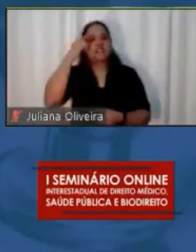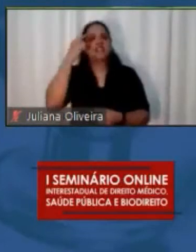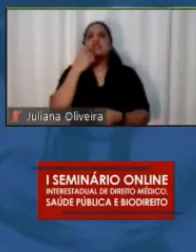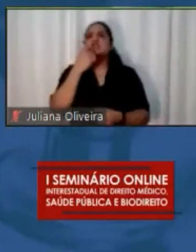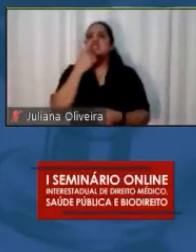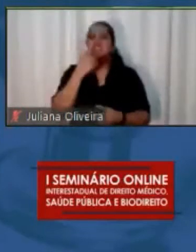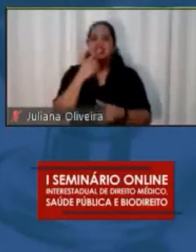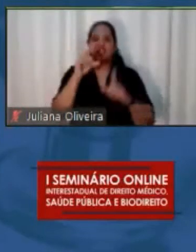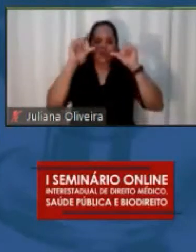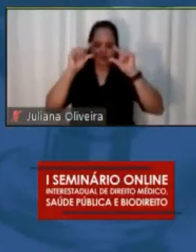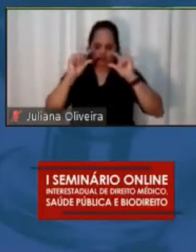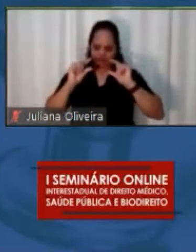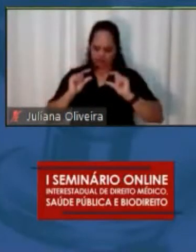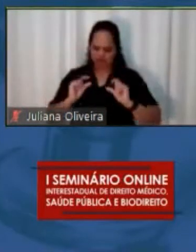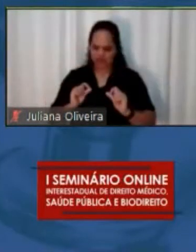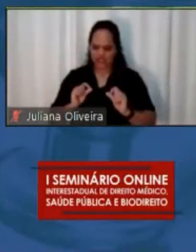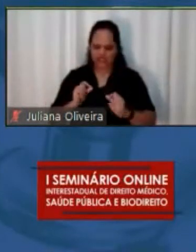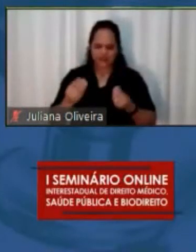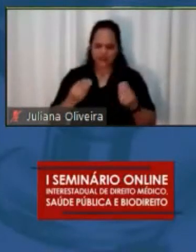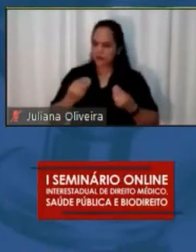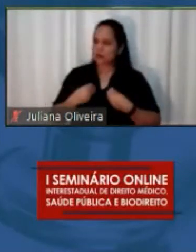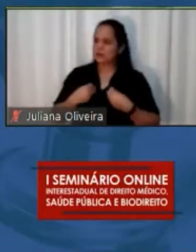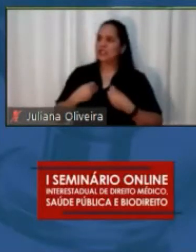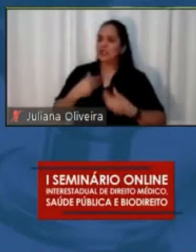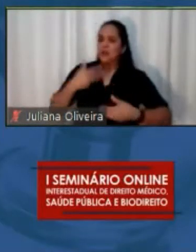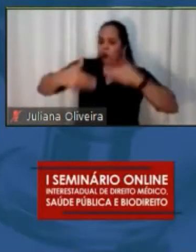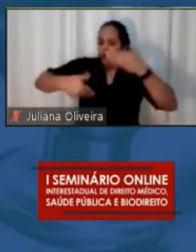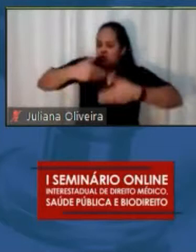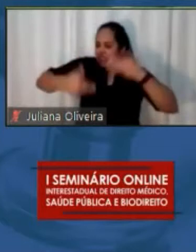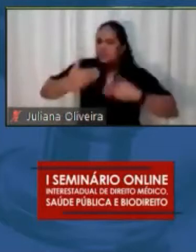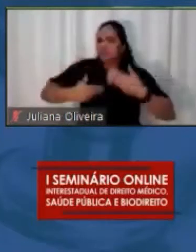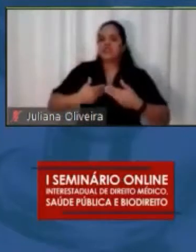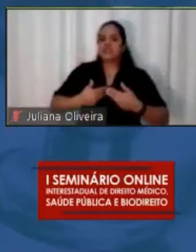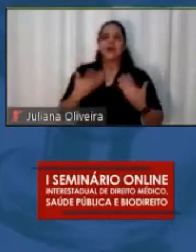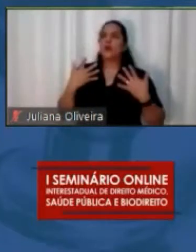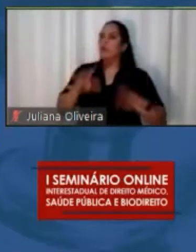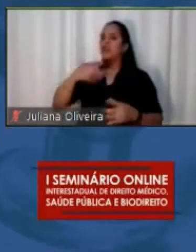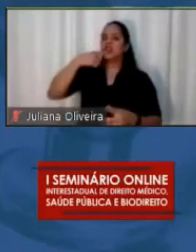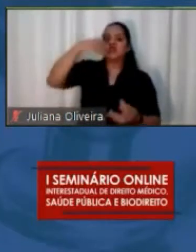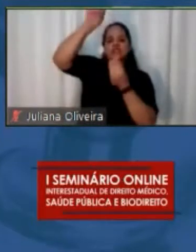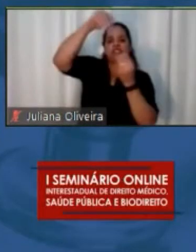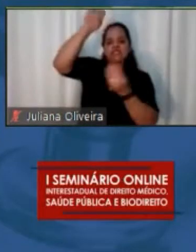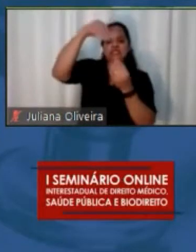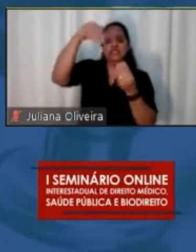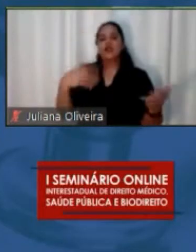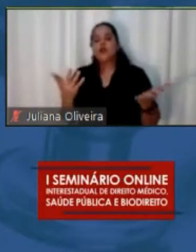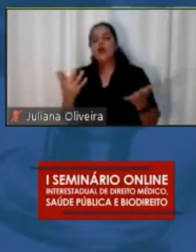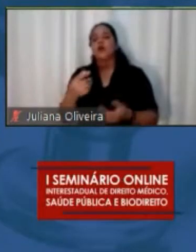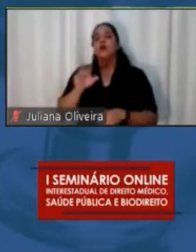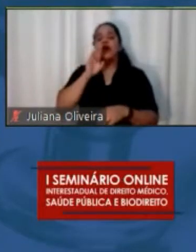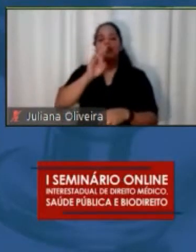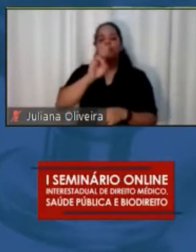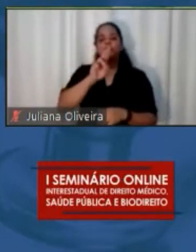envolve você tratar a anemia. E a primeira resposta ao tratamento da anemia é